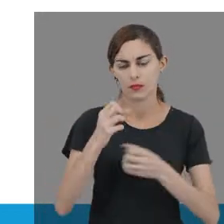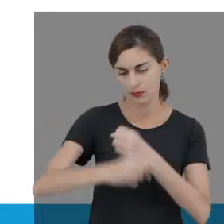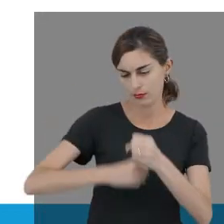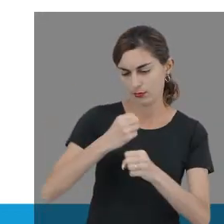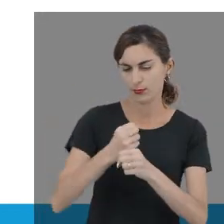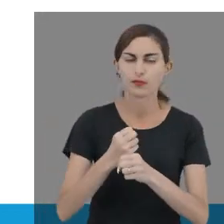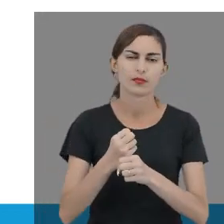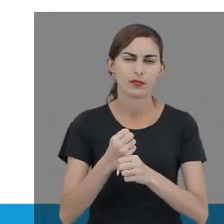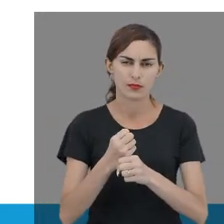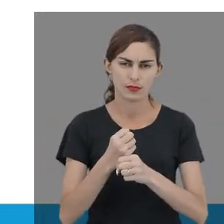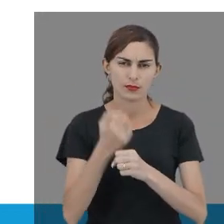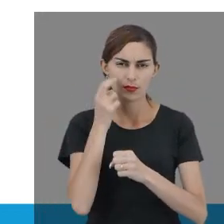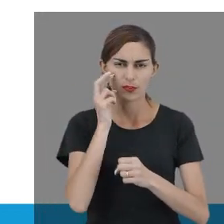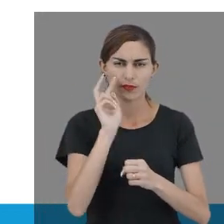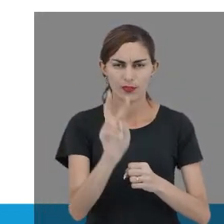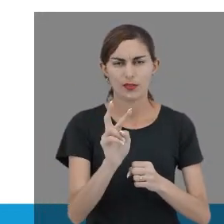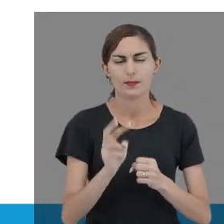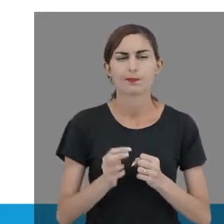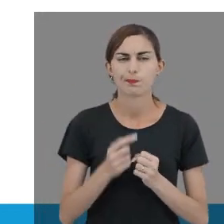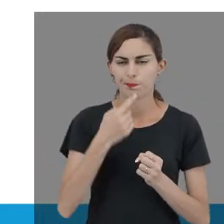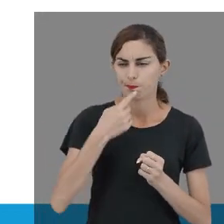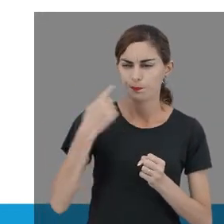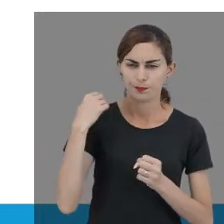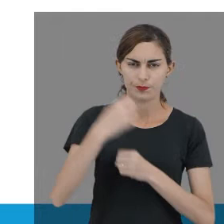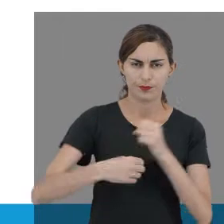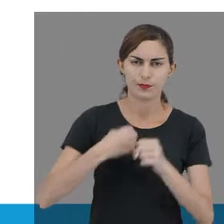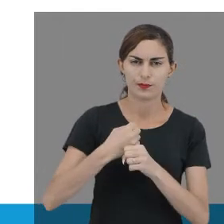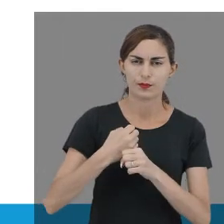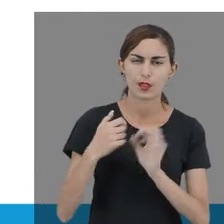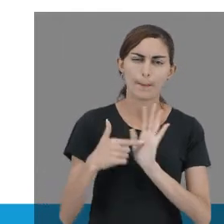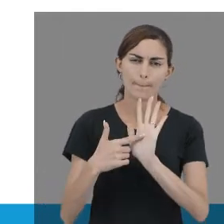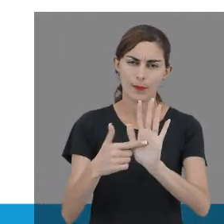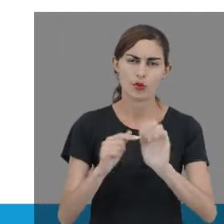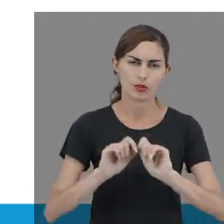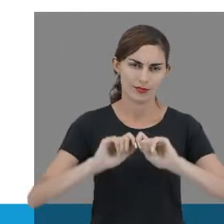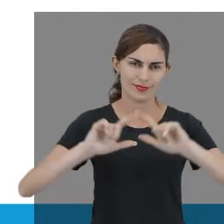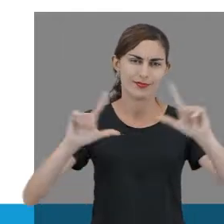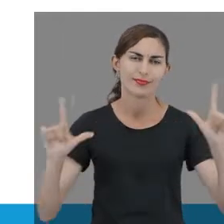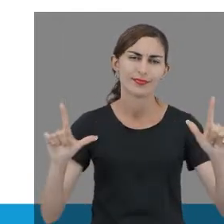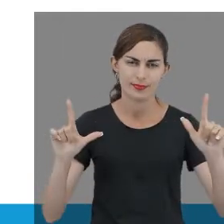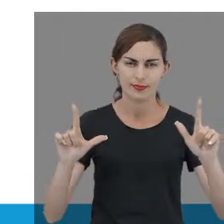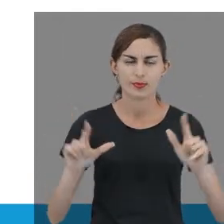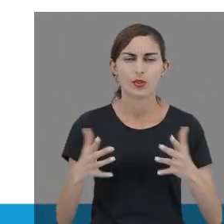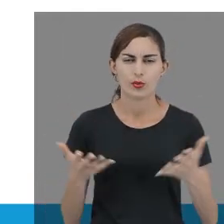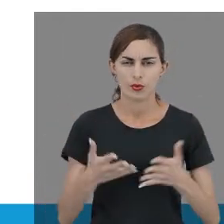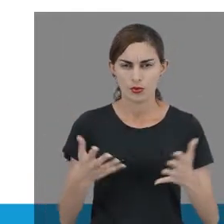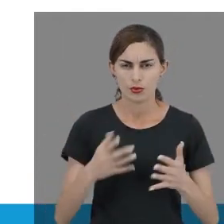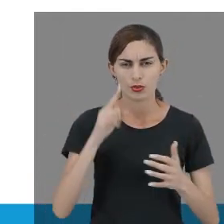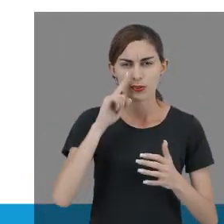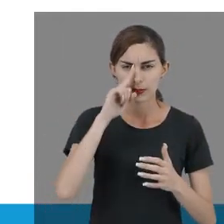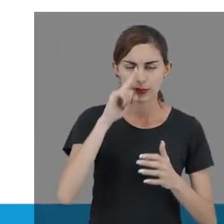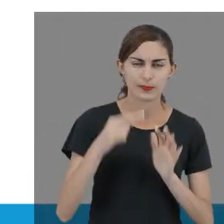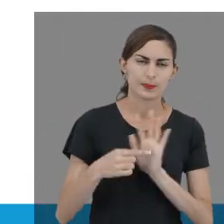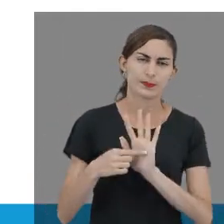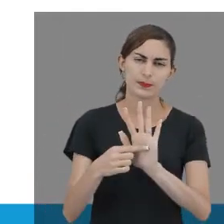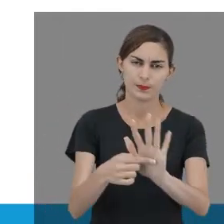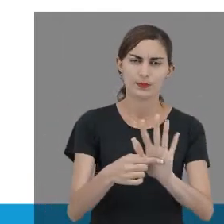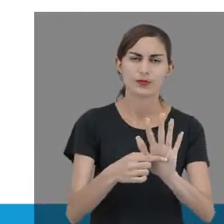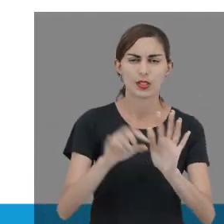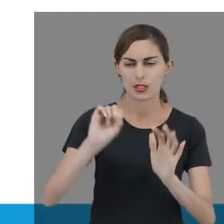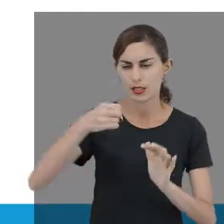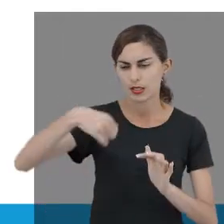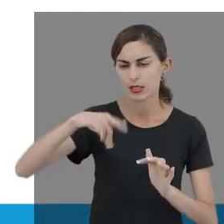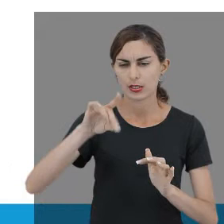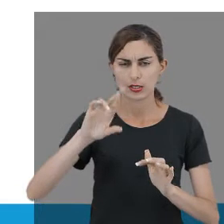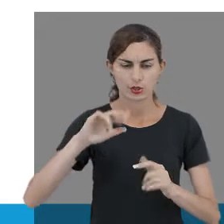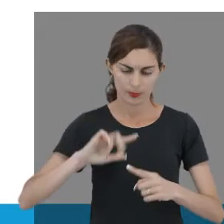nos anos, né, mais recentes, é esse aí. Ele traz o dado de agora, o cenário de risco mais recente da síndrome